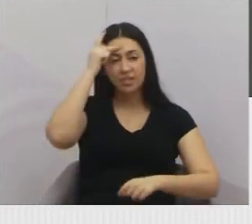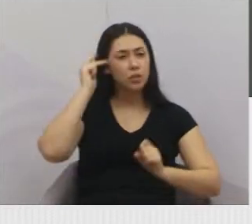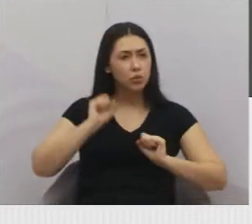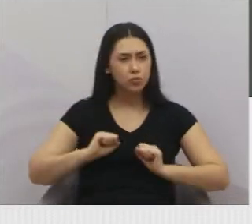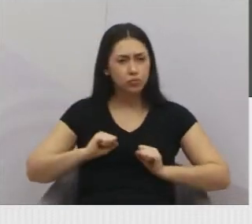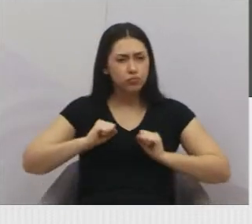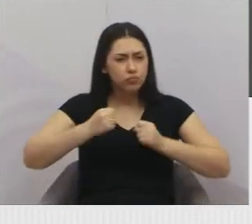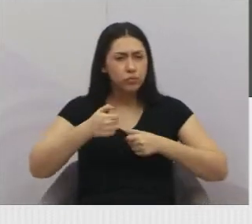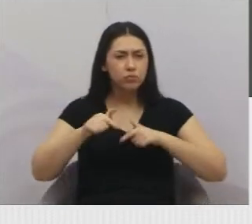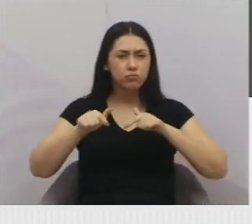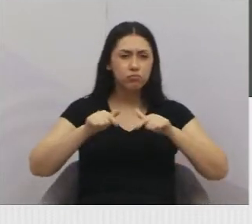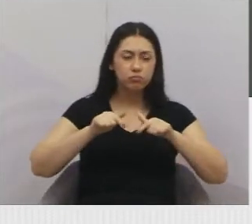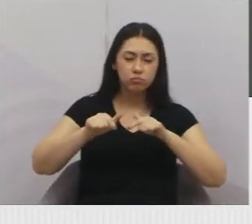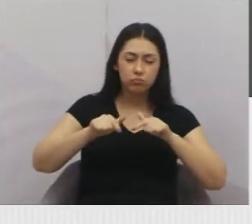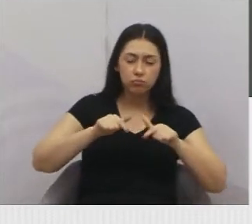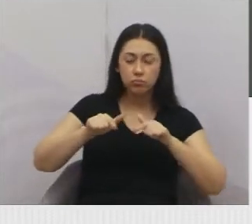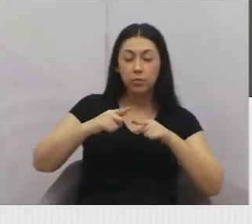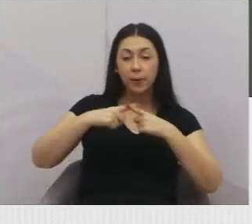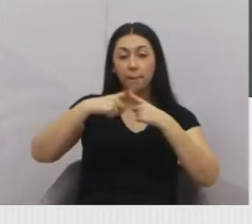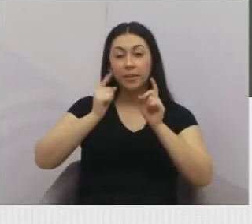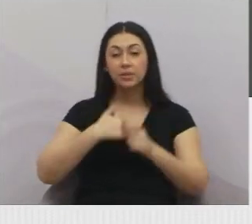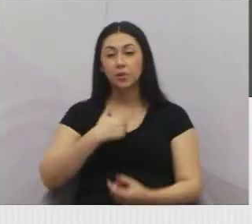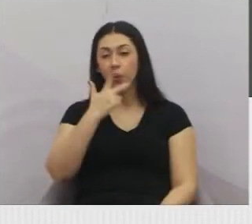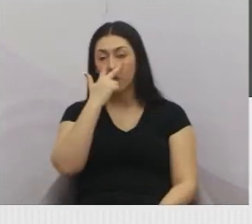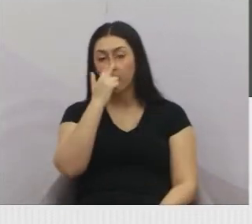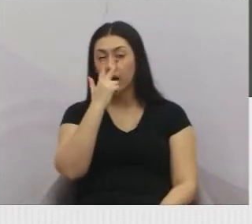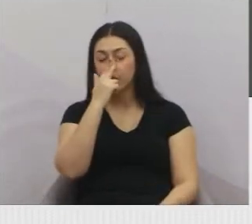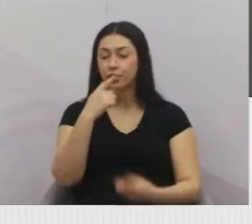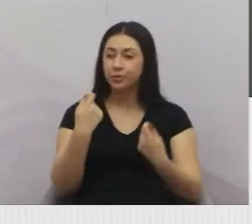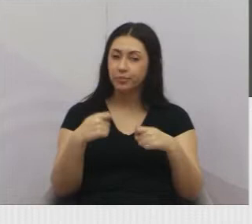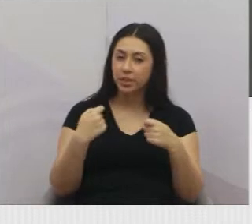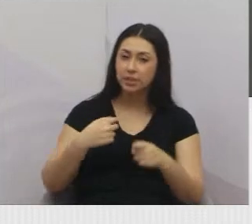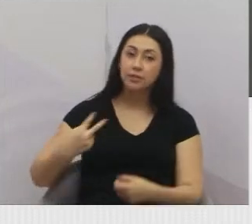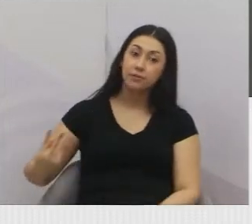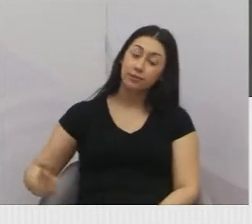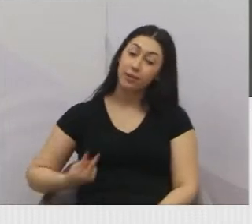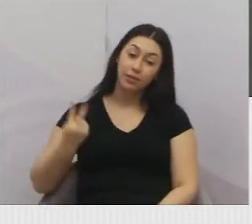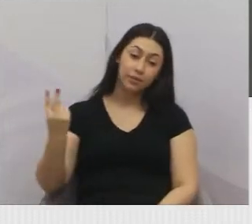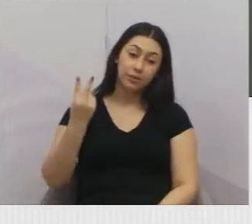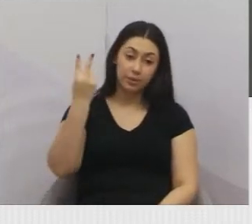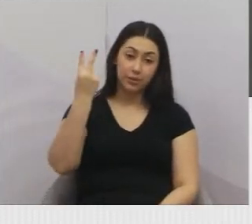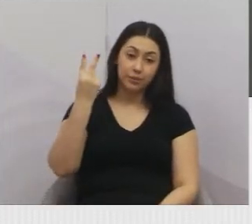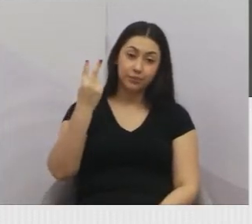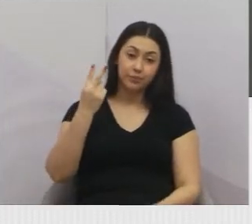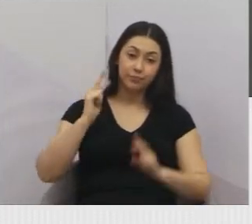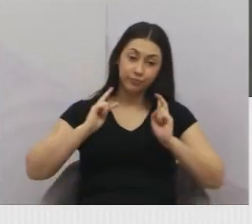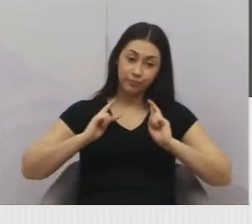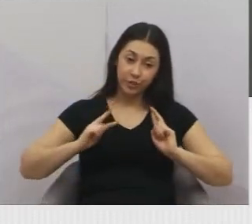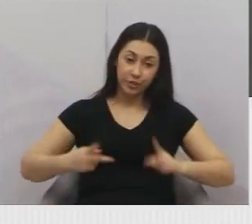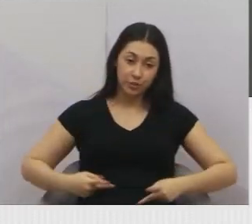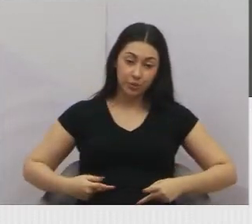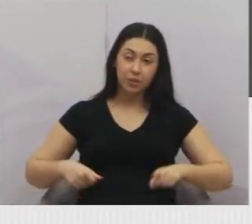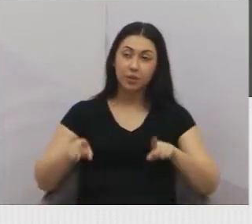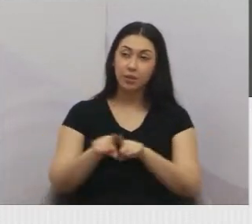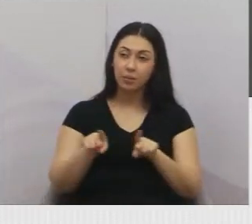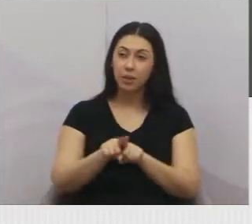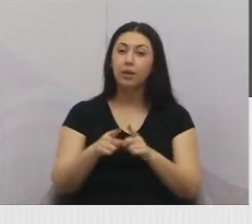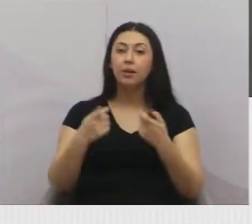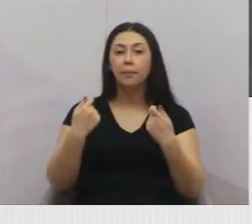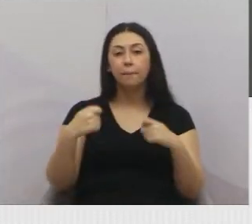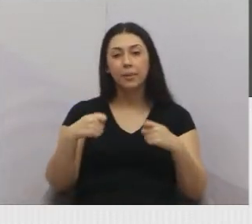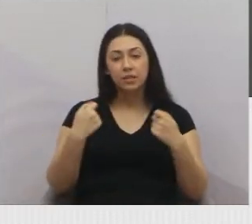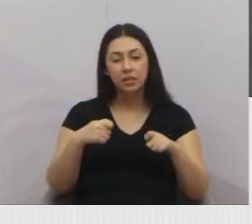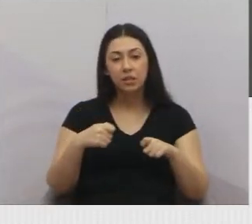a cidade nas costas. Mas eu acho que a gente precisa da valorização do ser humano, precisamos